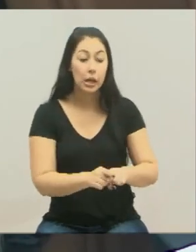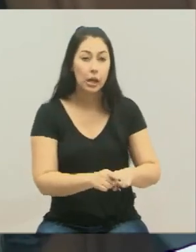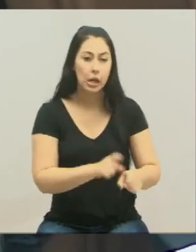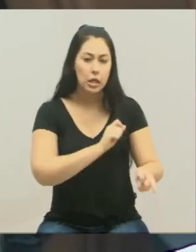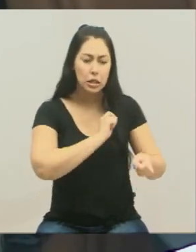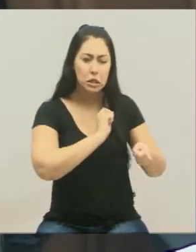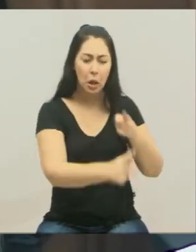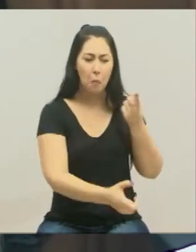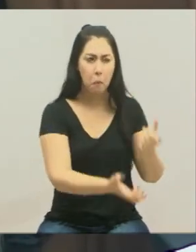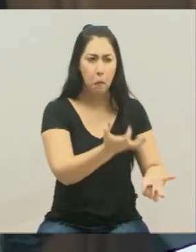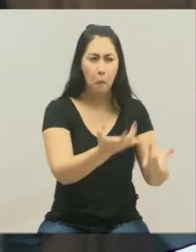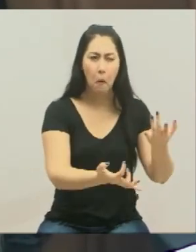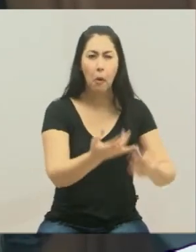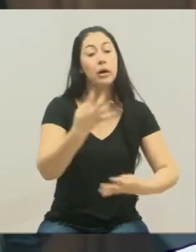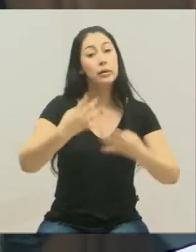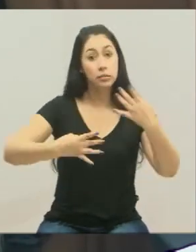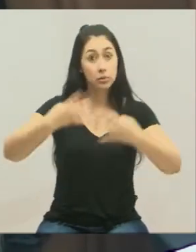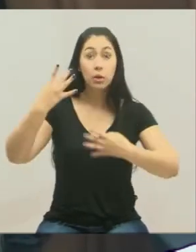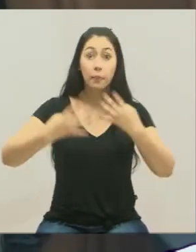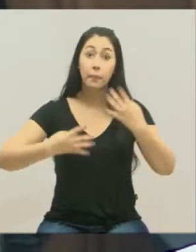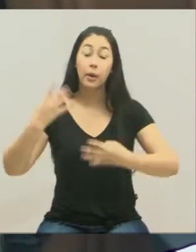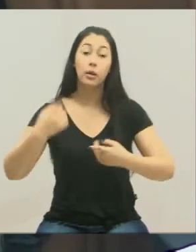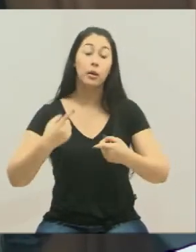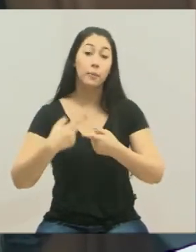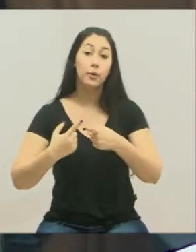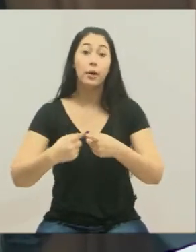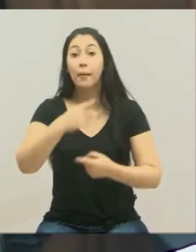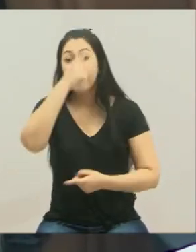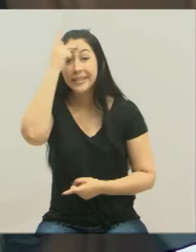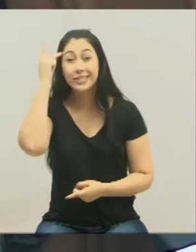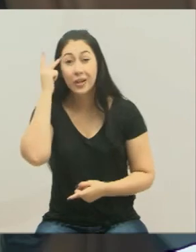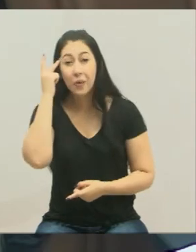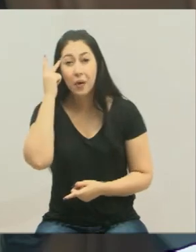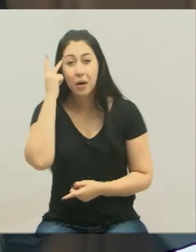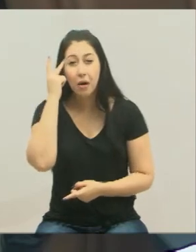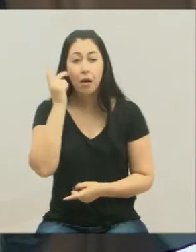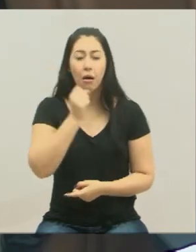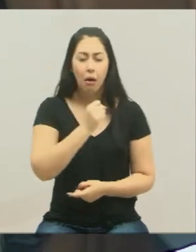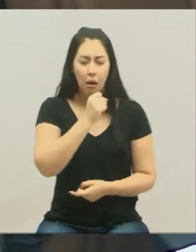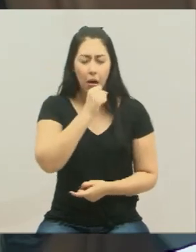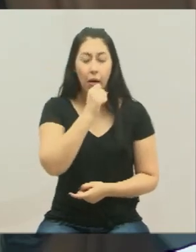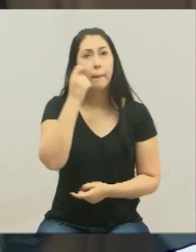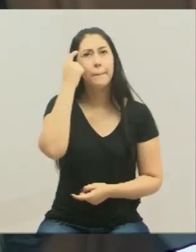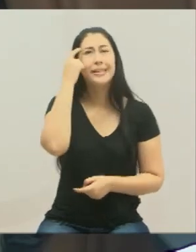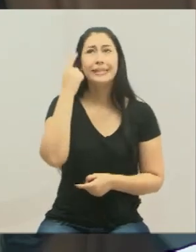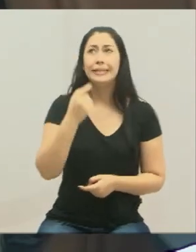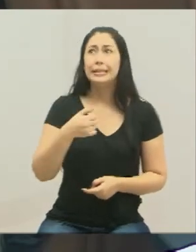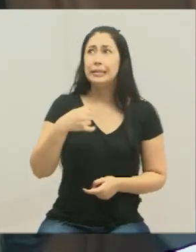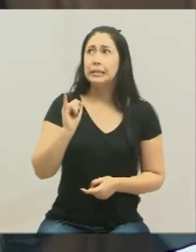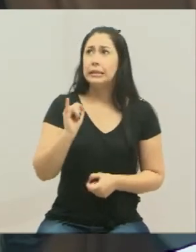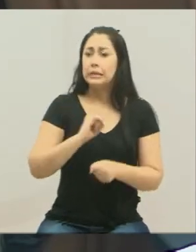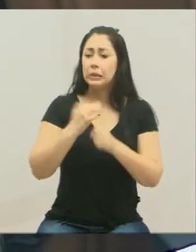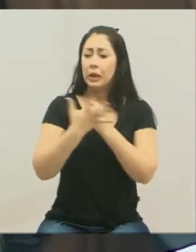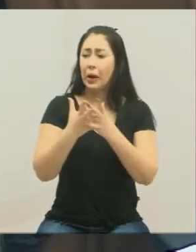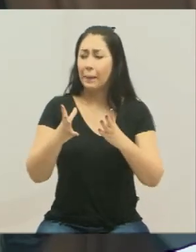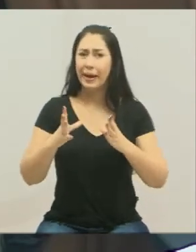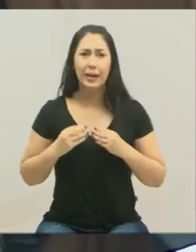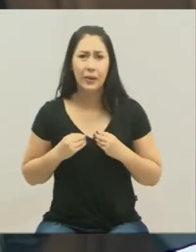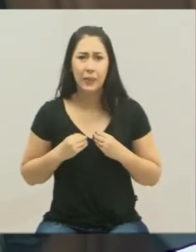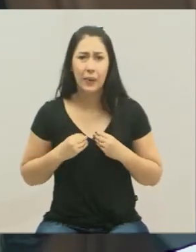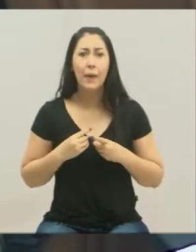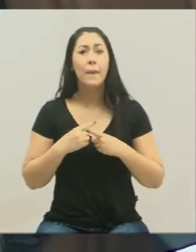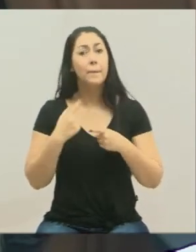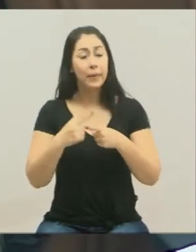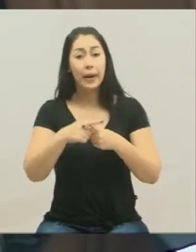daí mistura com sintomas do coronavírus. Aí nós estamos vendo mais de 9.000 pessoas descartadas. E vão no Telmo de